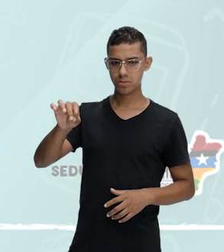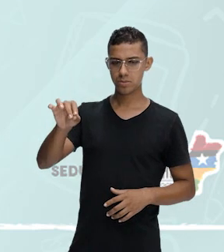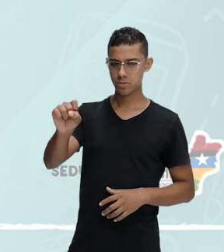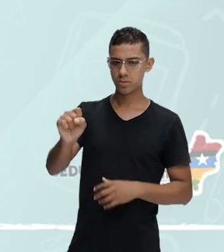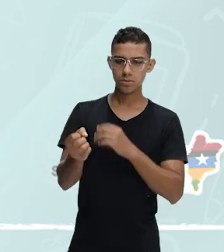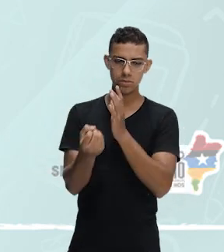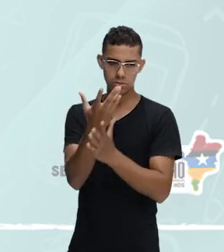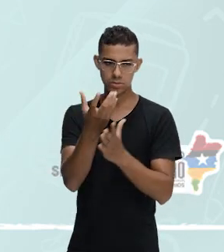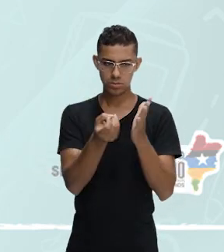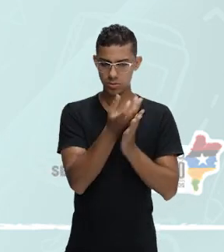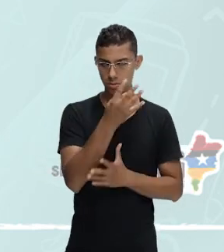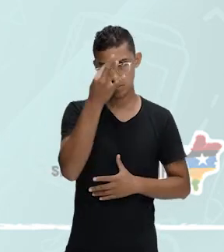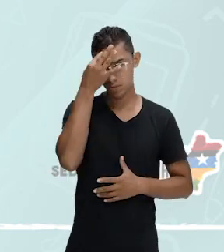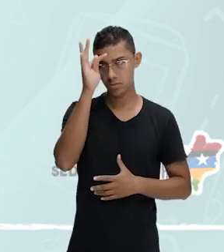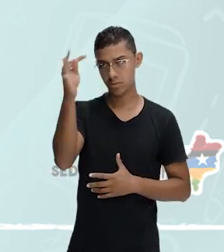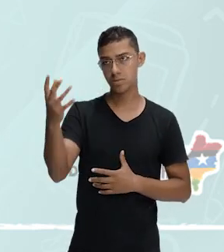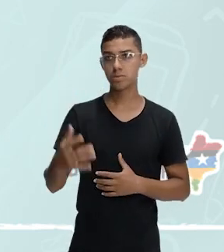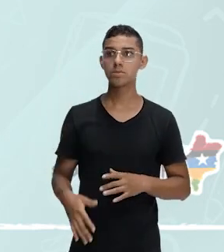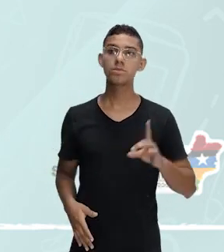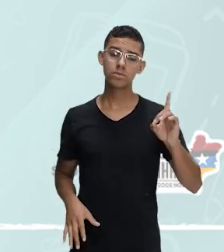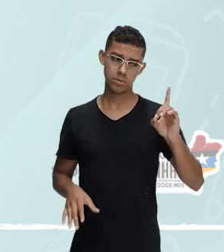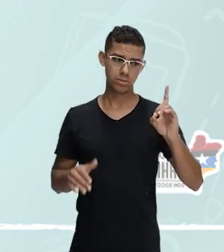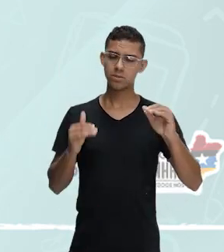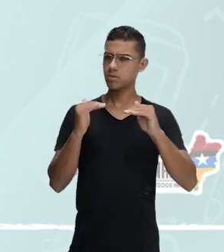Bom, a letra D, ela é